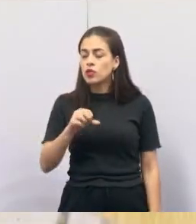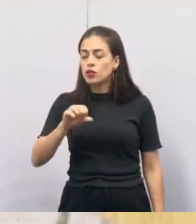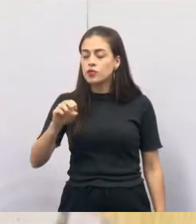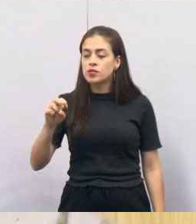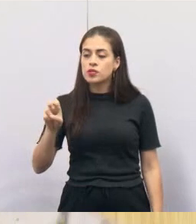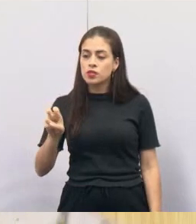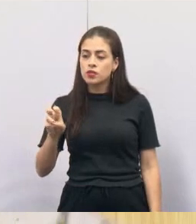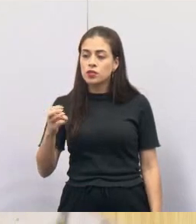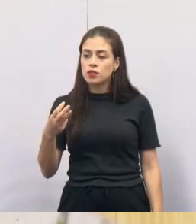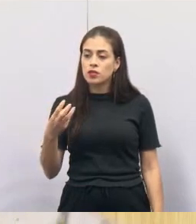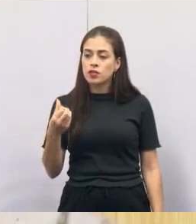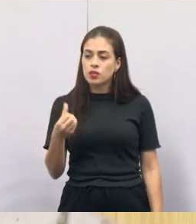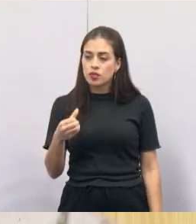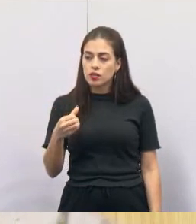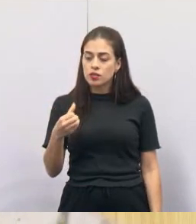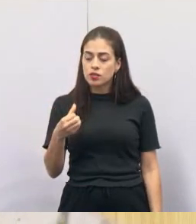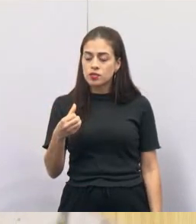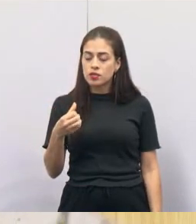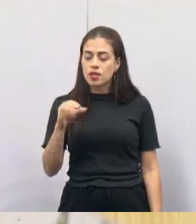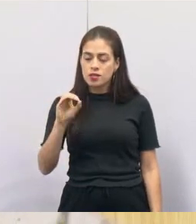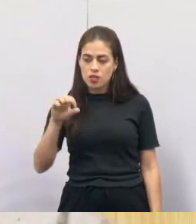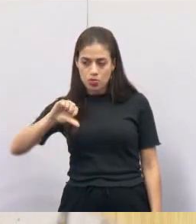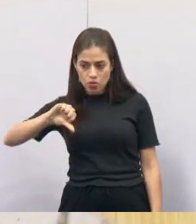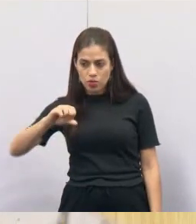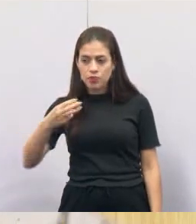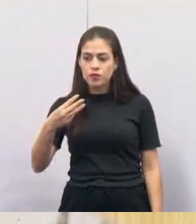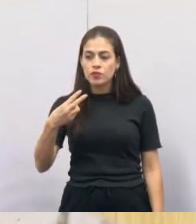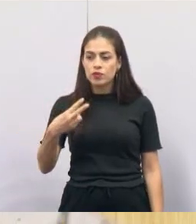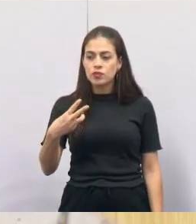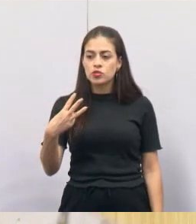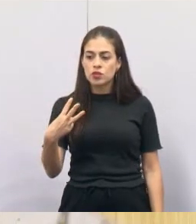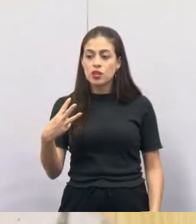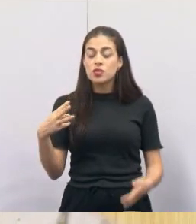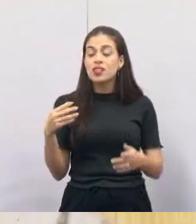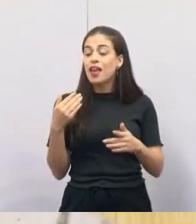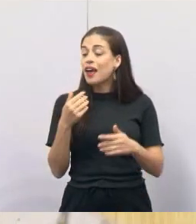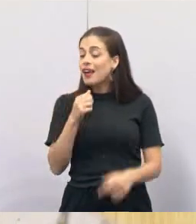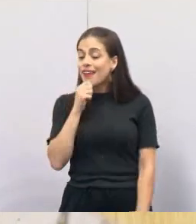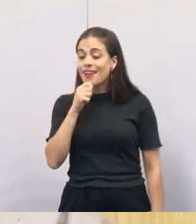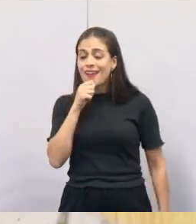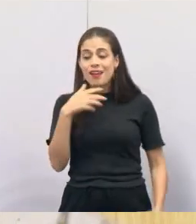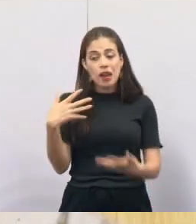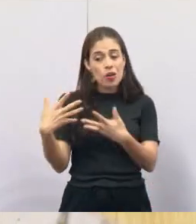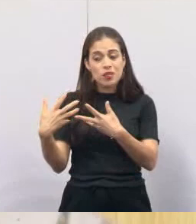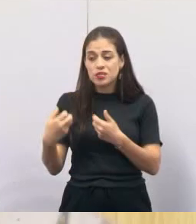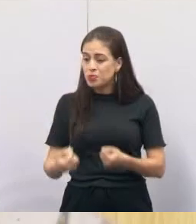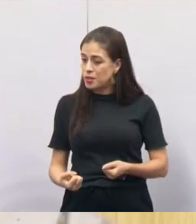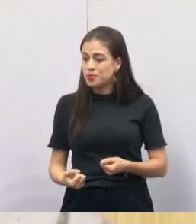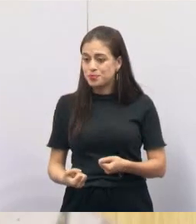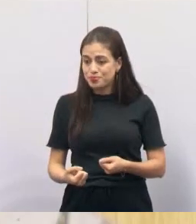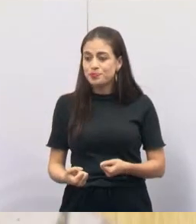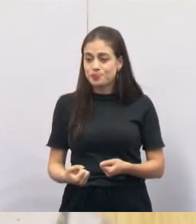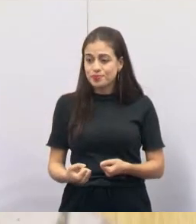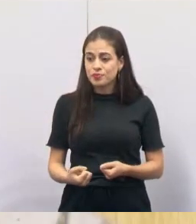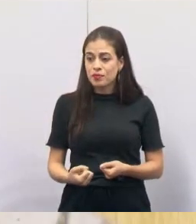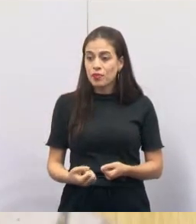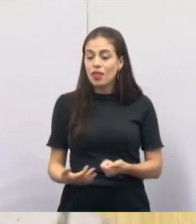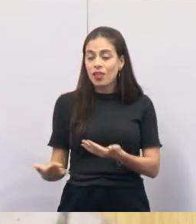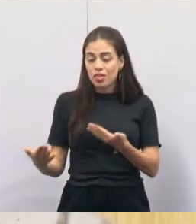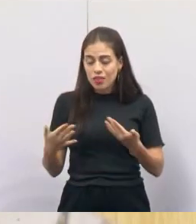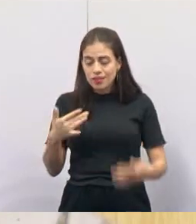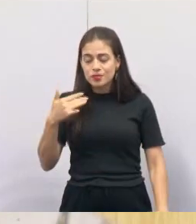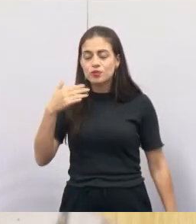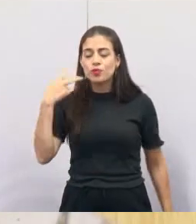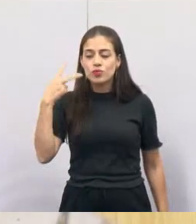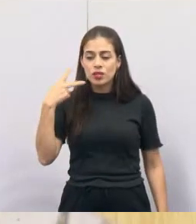1995-360623, e até a data presente ainda não foram concluídos. Recentemente, esse vereador